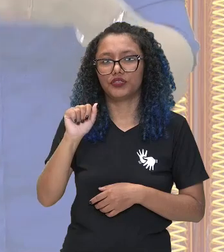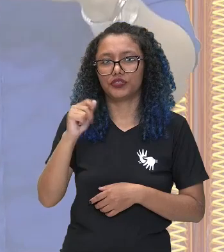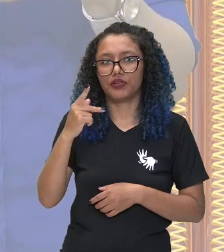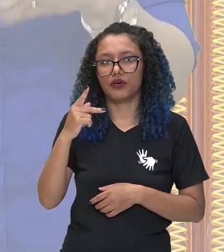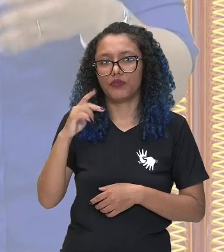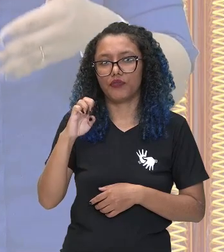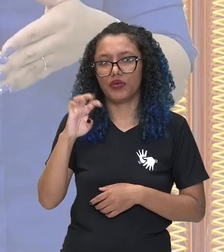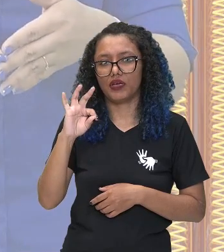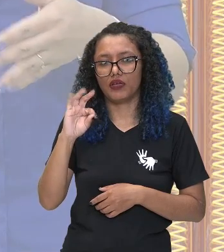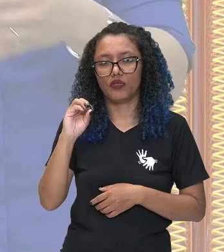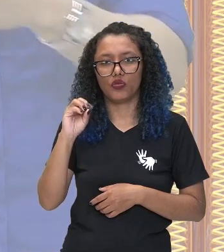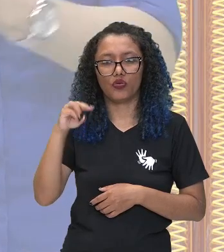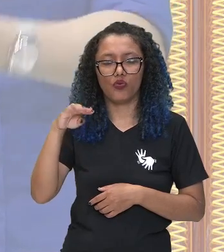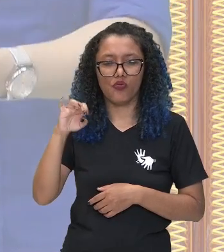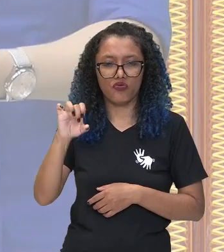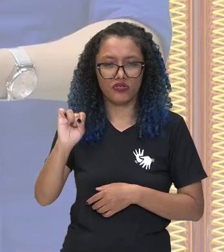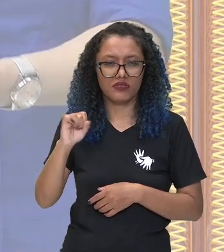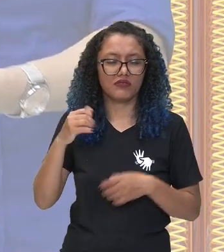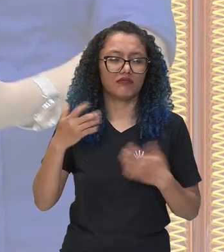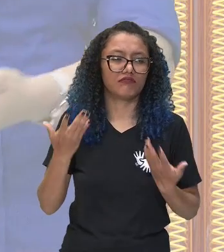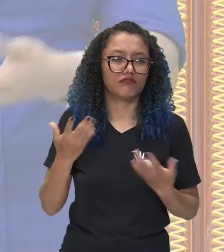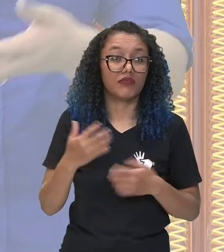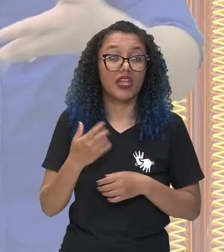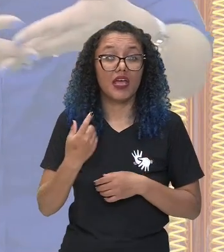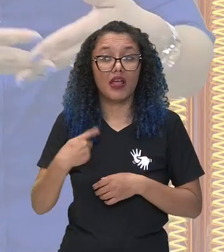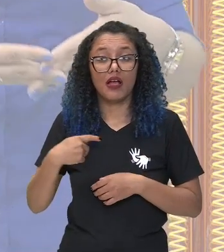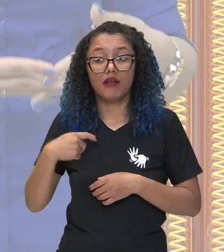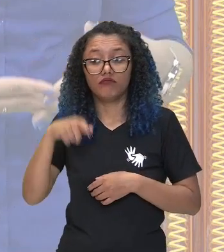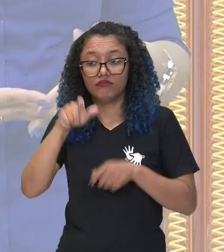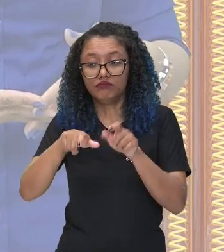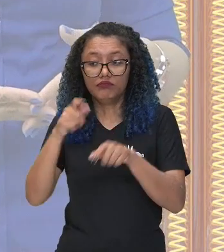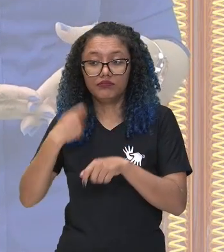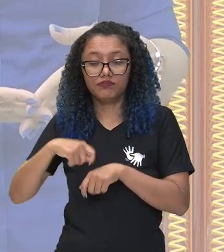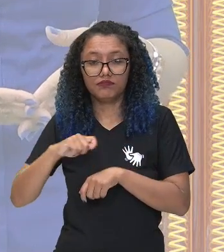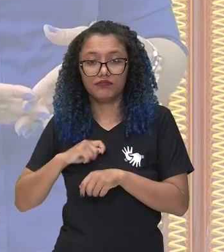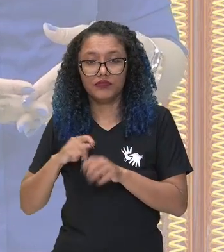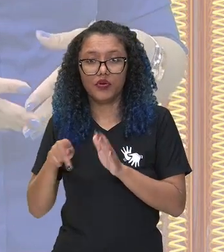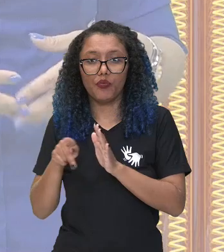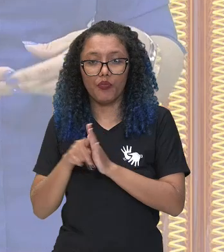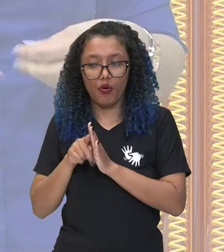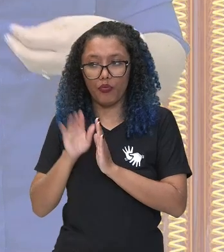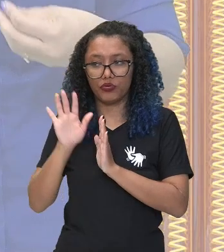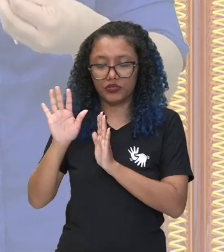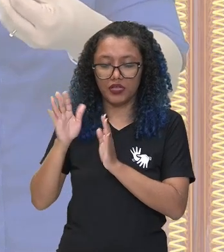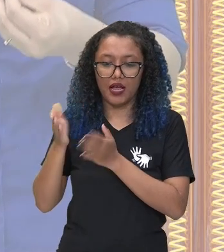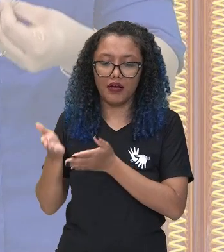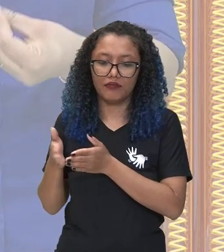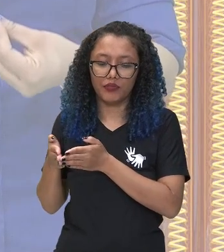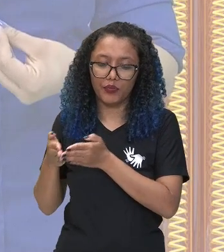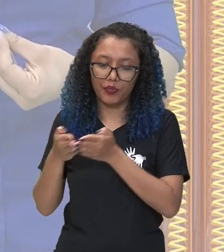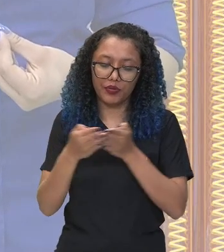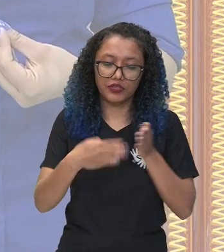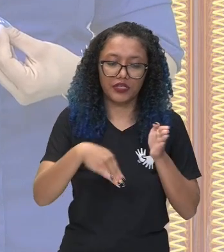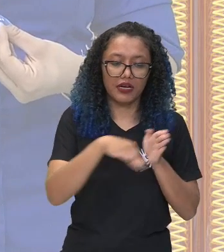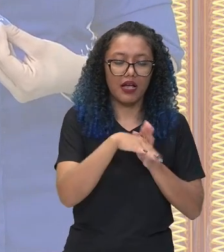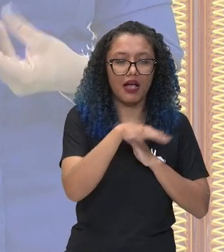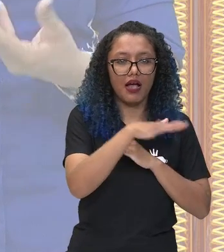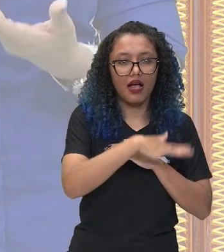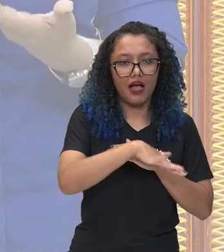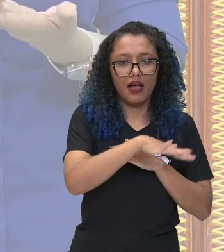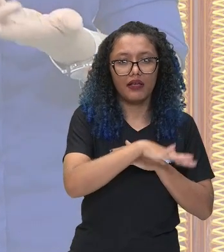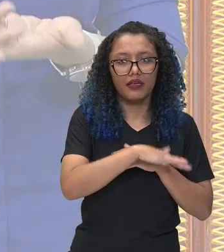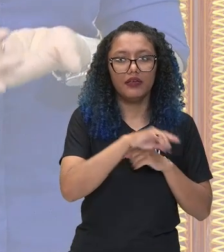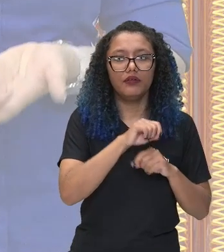chapetones? Eram os espanhóis que vinham da Espanha para a América Espanhola para ter ali um cargo de